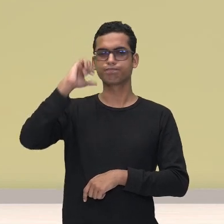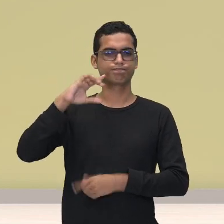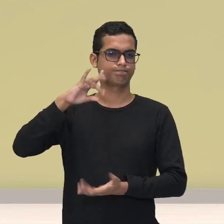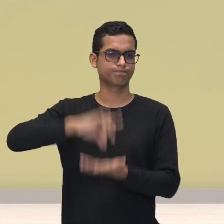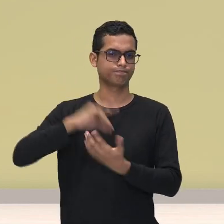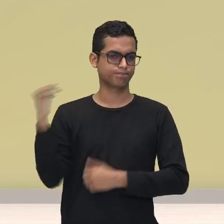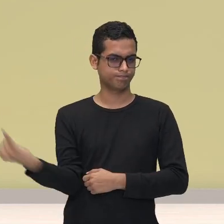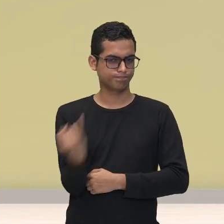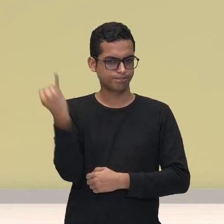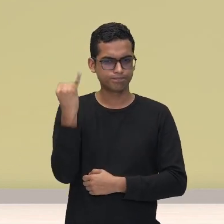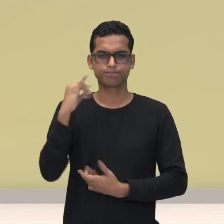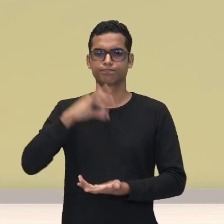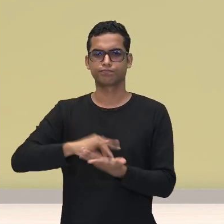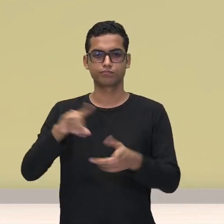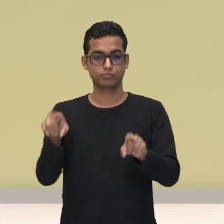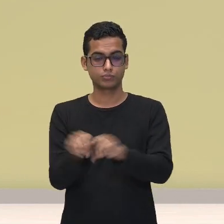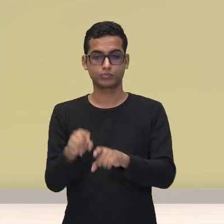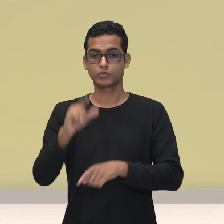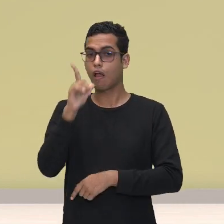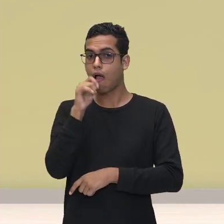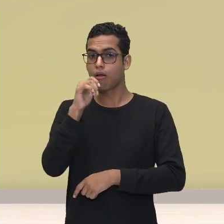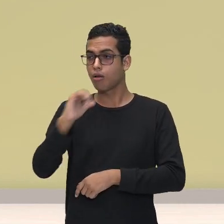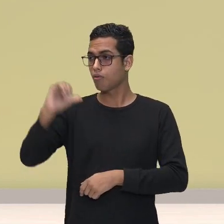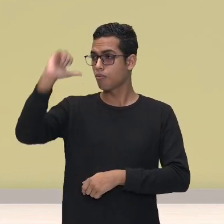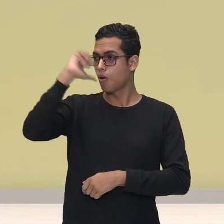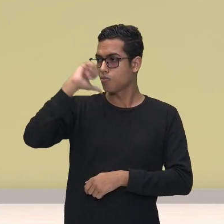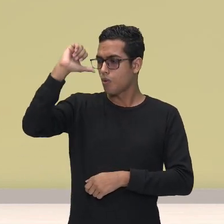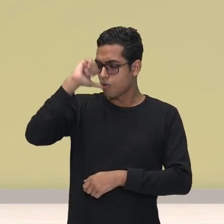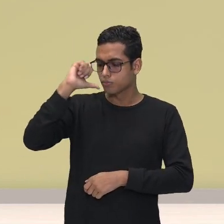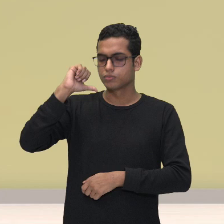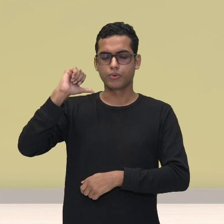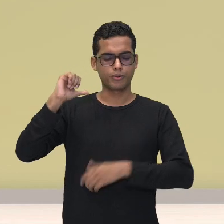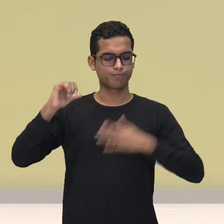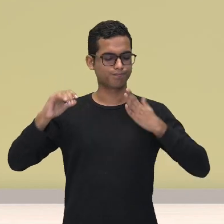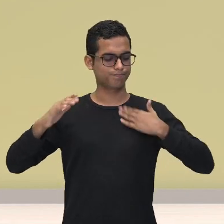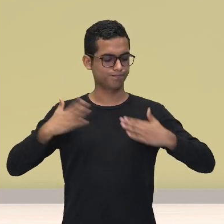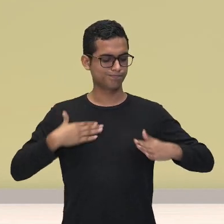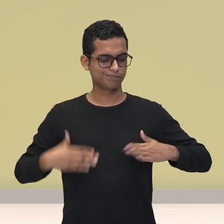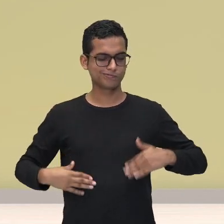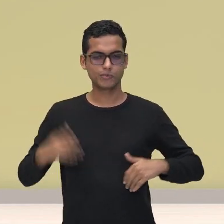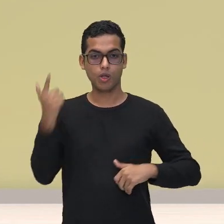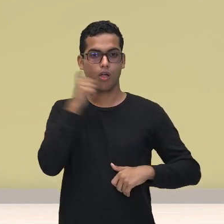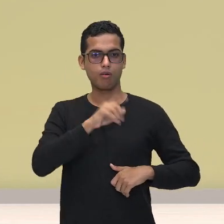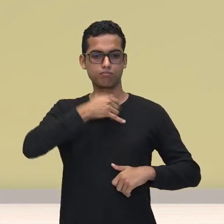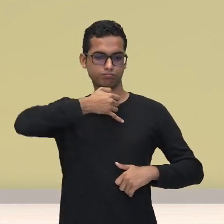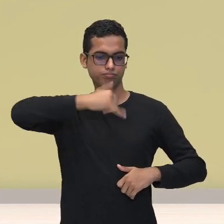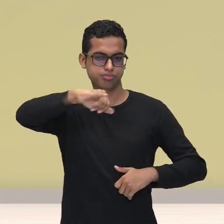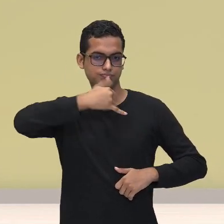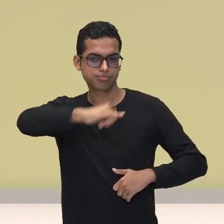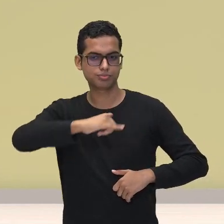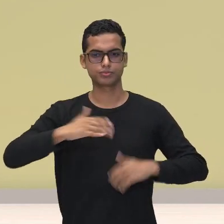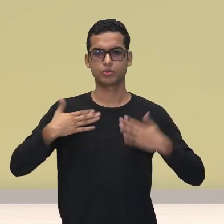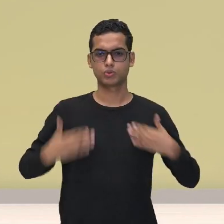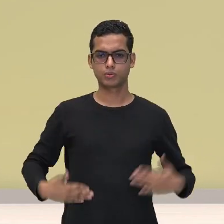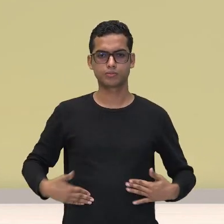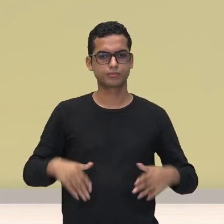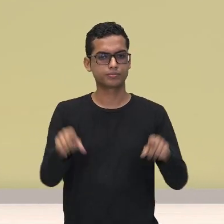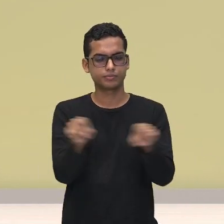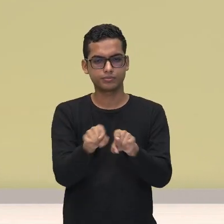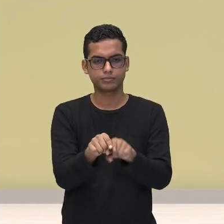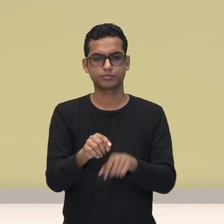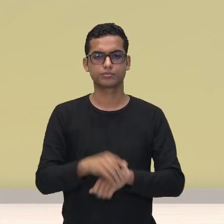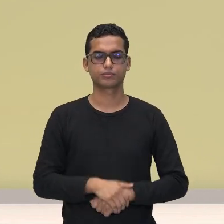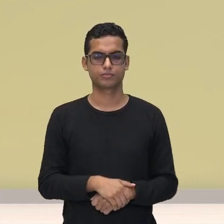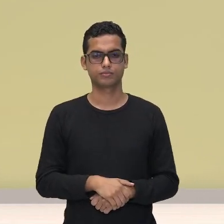importante, porque através da hidratação eu vou poder fornecer ali também energia para o meu corpo, e aí já uno também